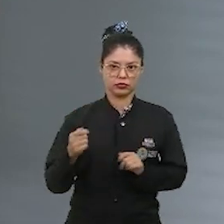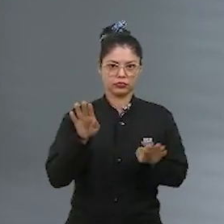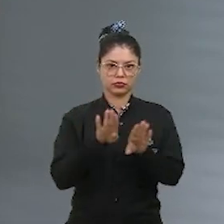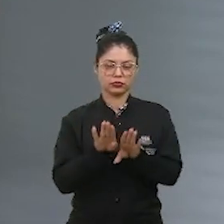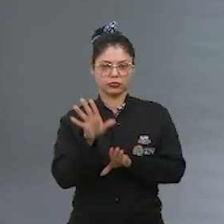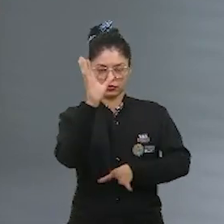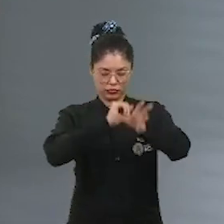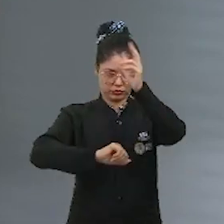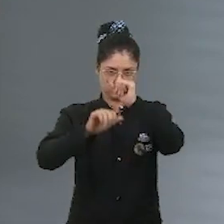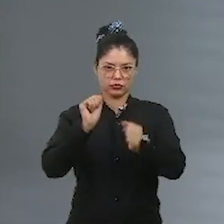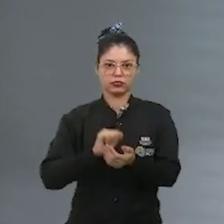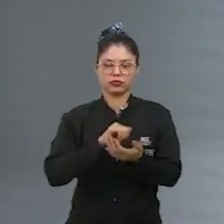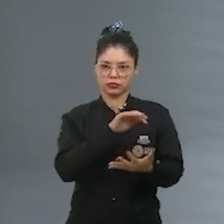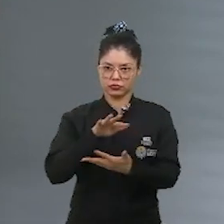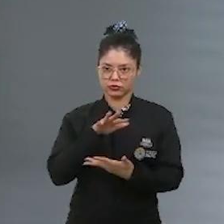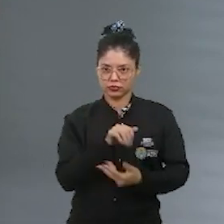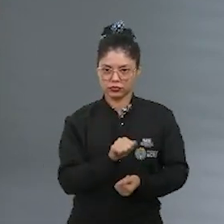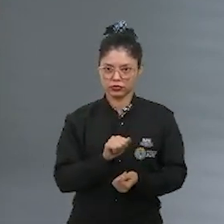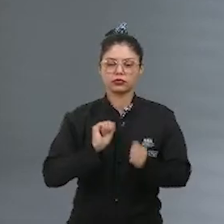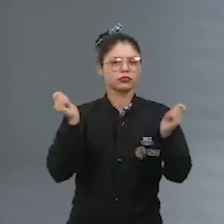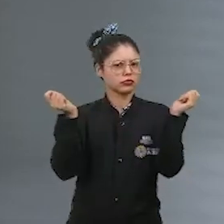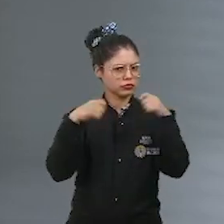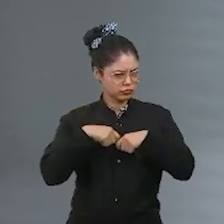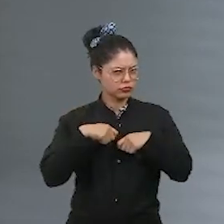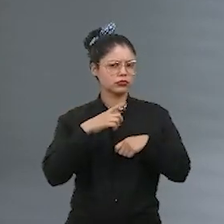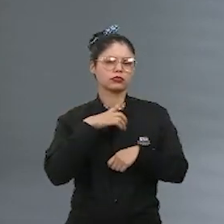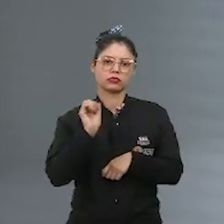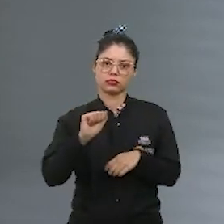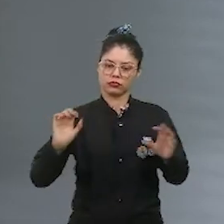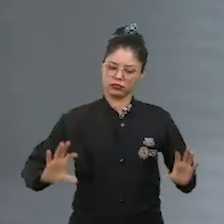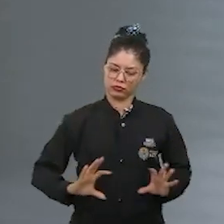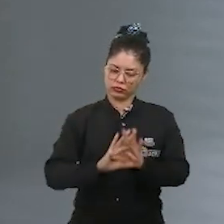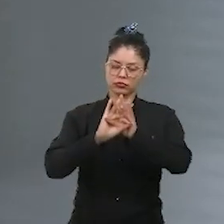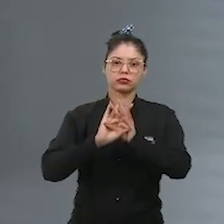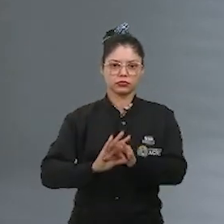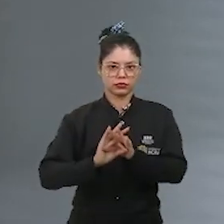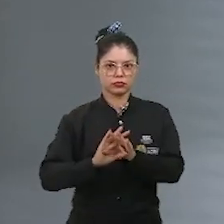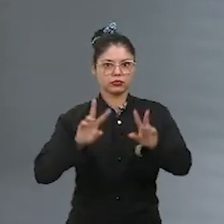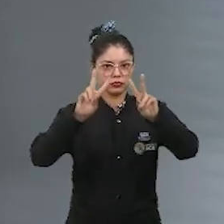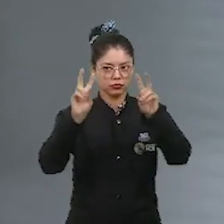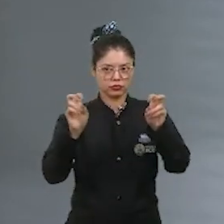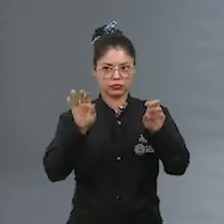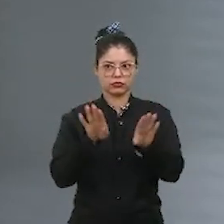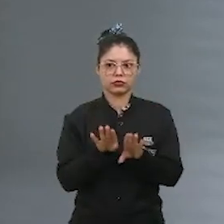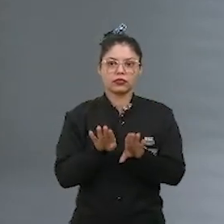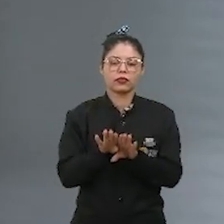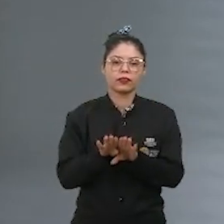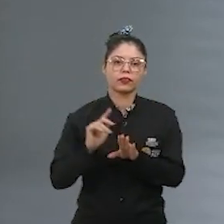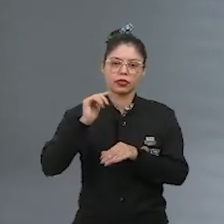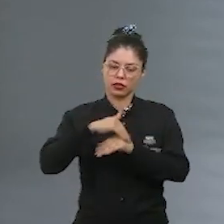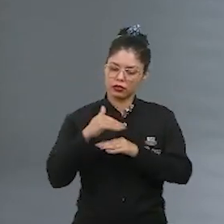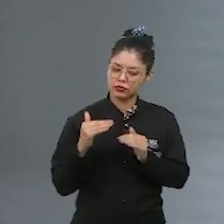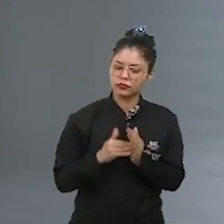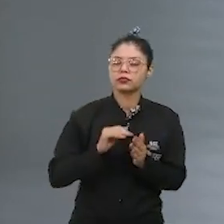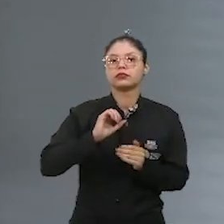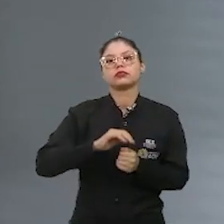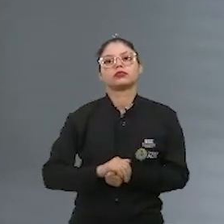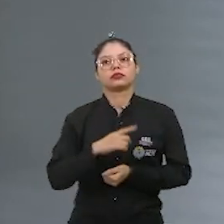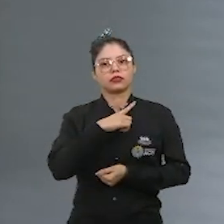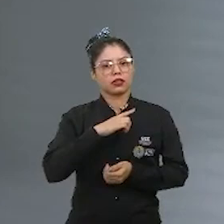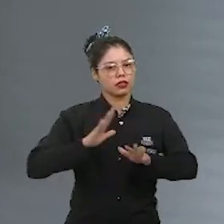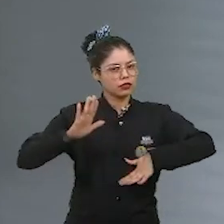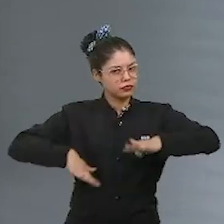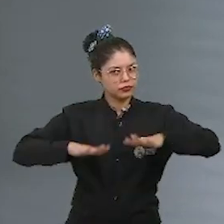como conhecimento de mundo, claro, é possível relacionar a um tema. Todos os temas que caem, como eu já disse,